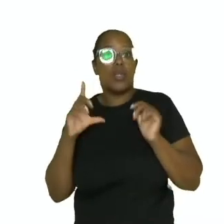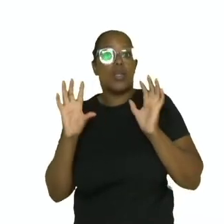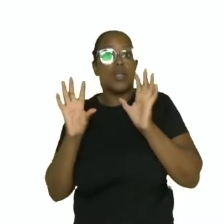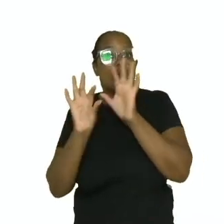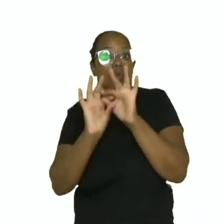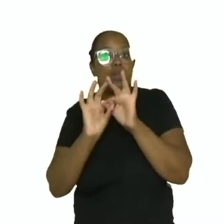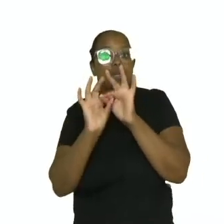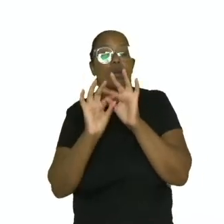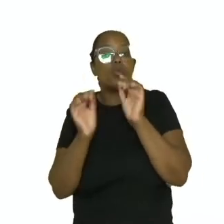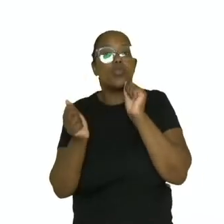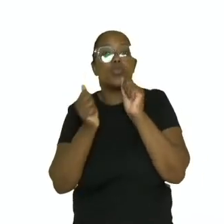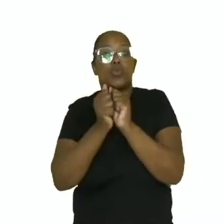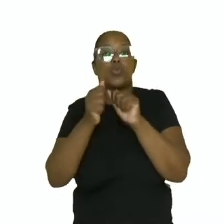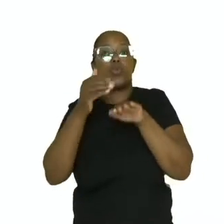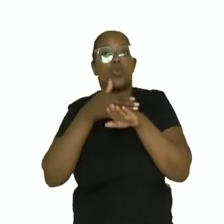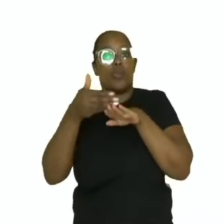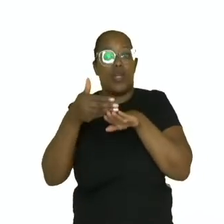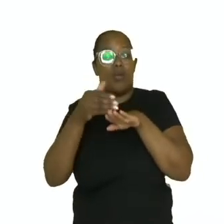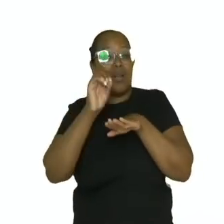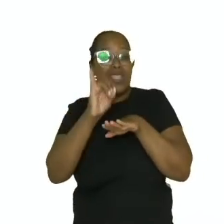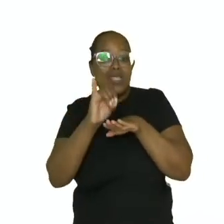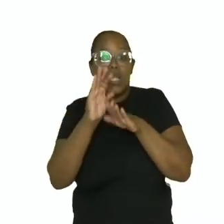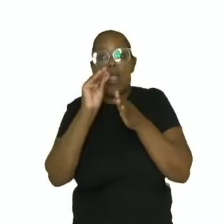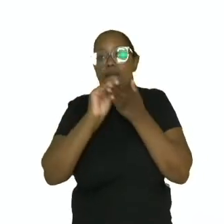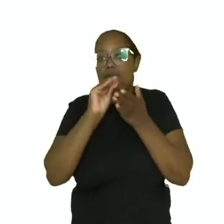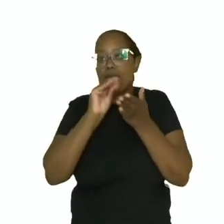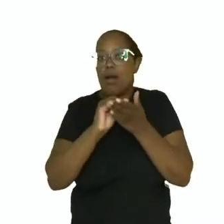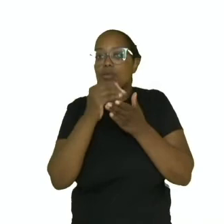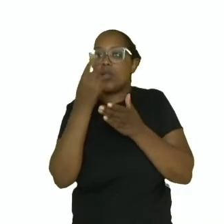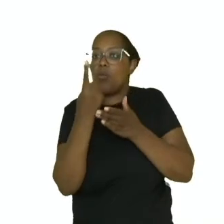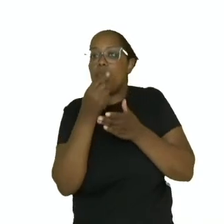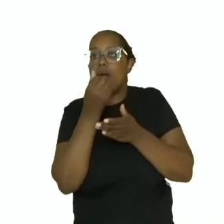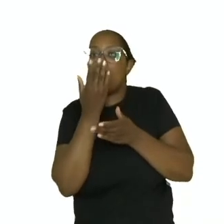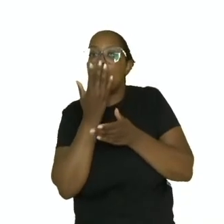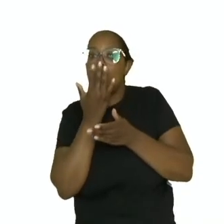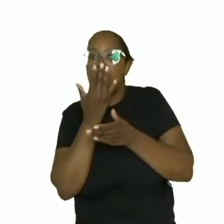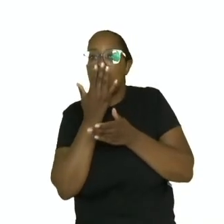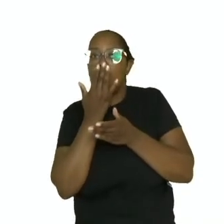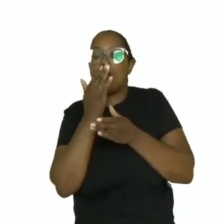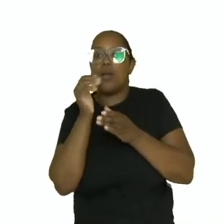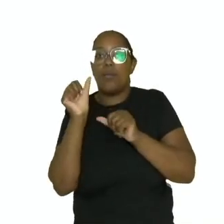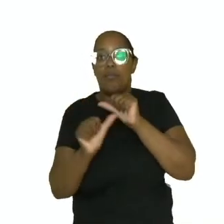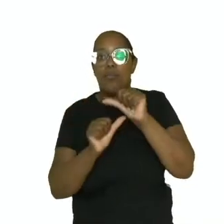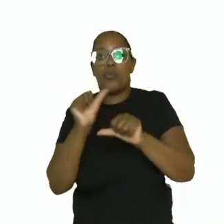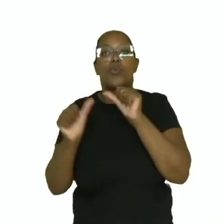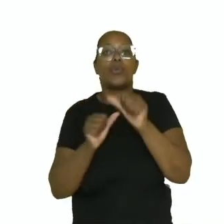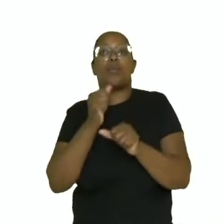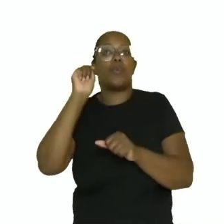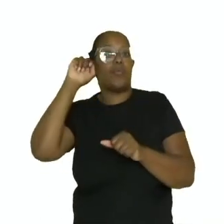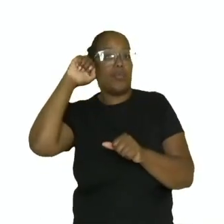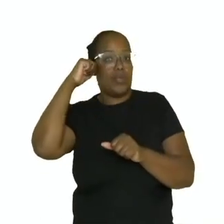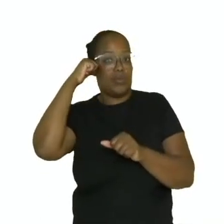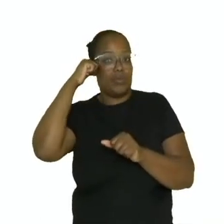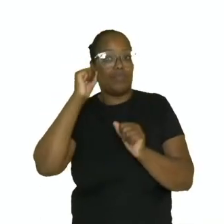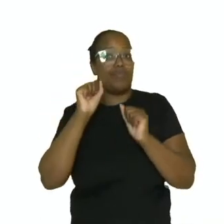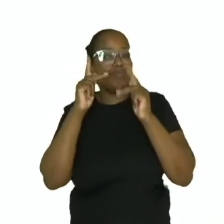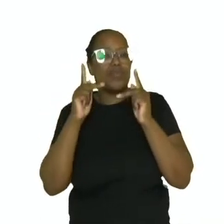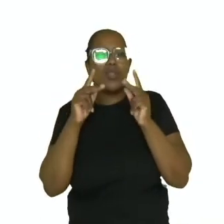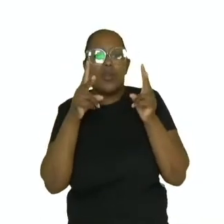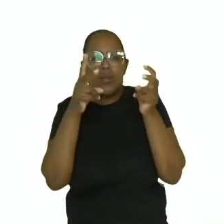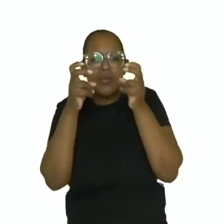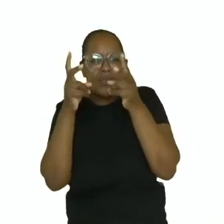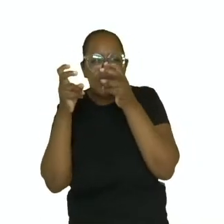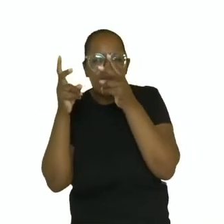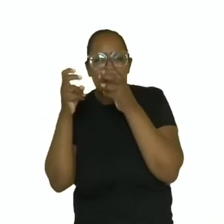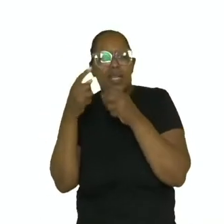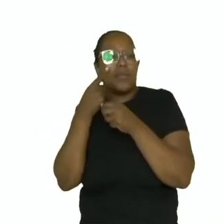o branco. E a ausência delas na emissão da cor luz vai gerar o preto. Observe então a instalação criada